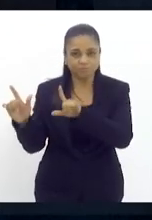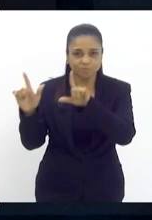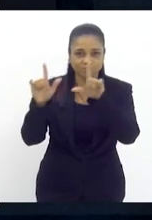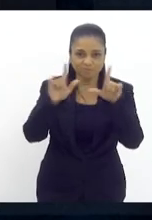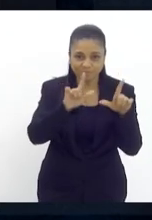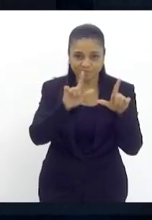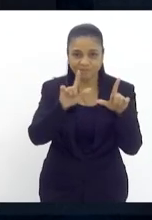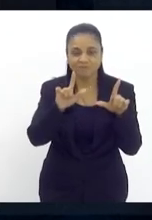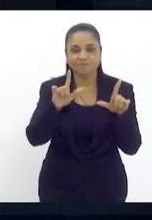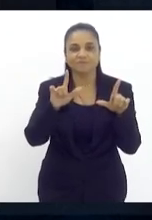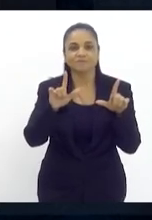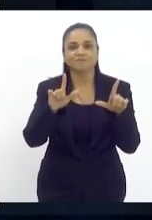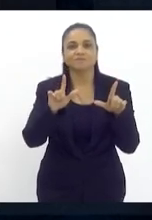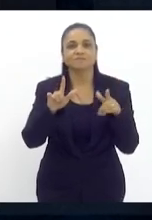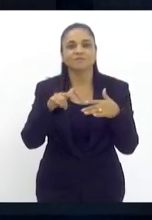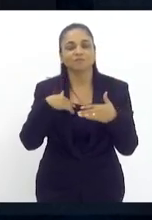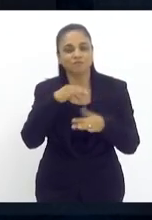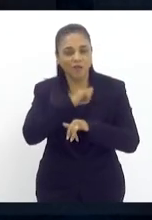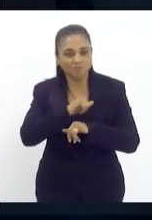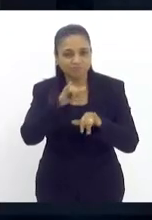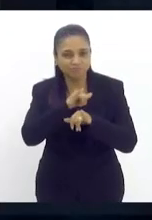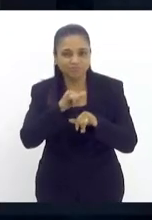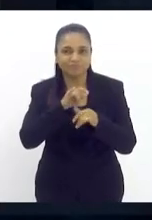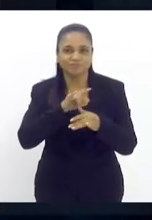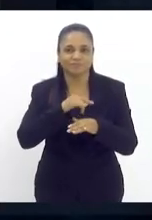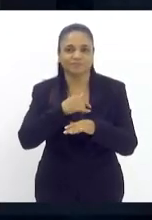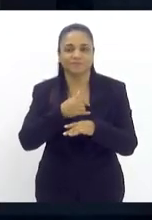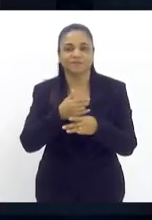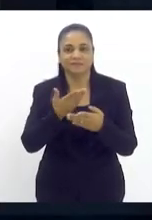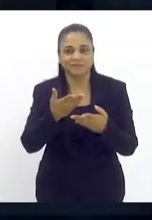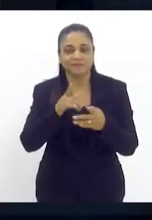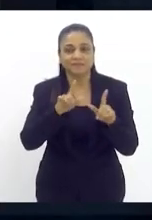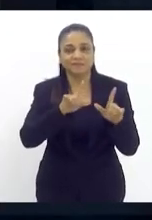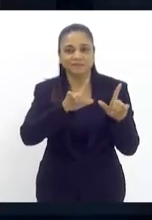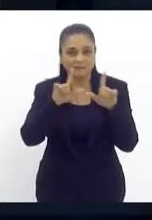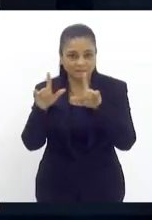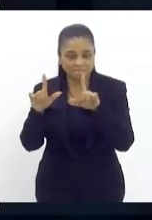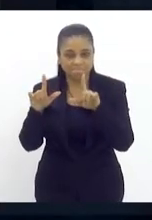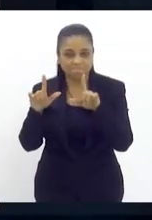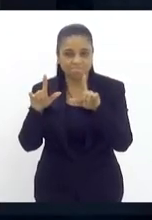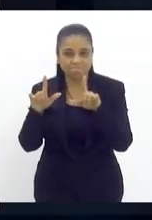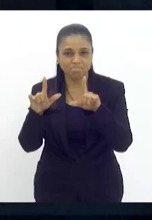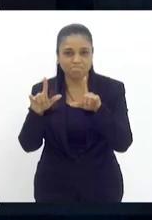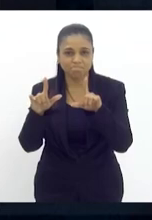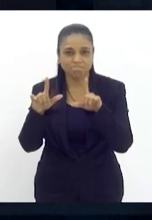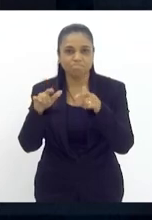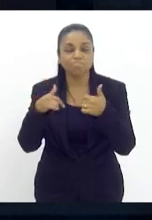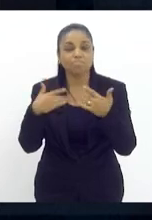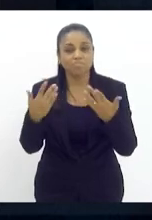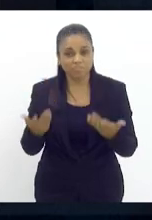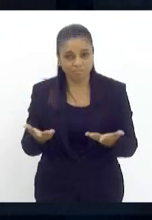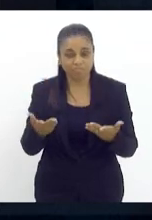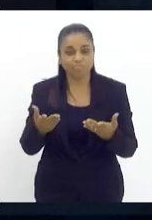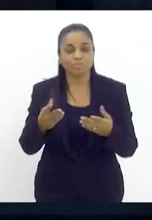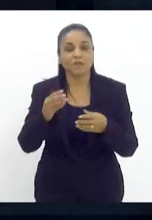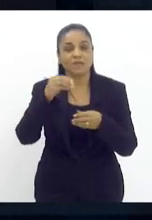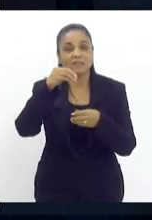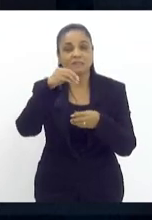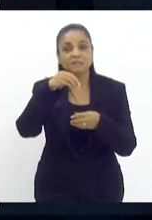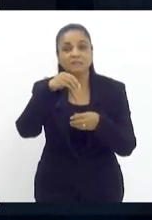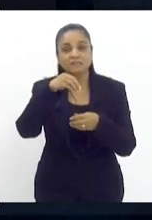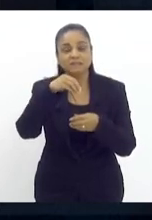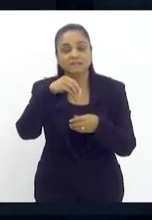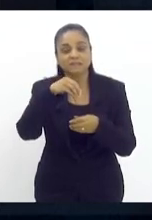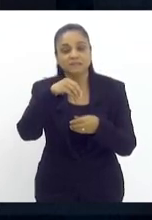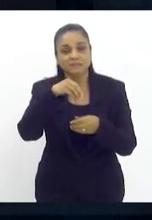adiantei aqui um pouquinho. Pode passar, próximo slide, por favor. Né? E aí, dentro